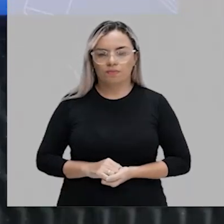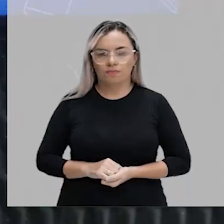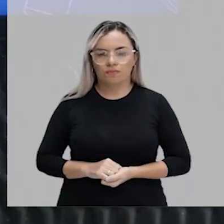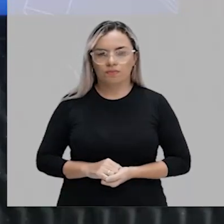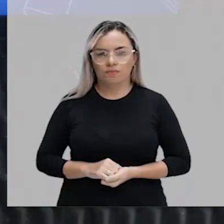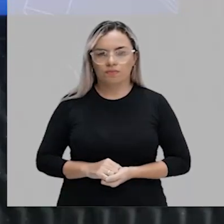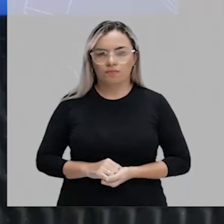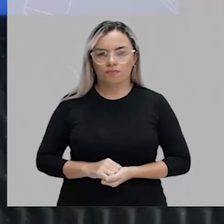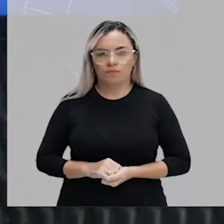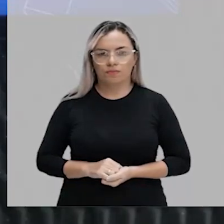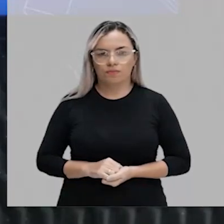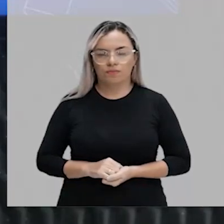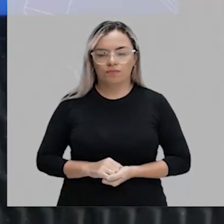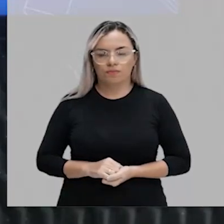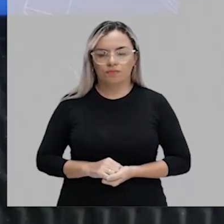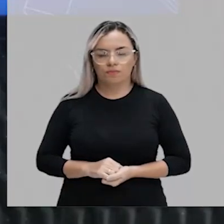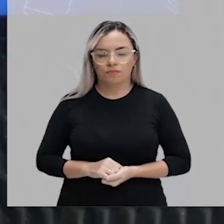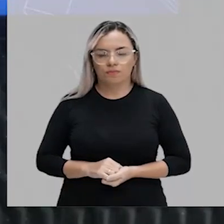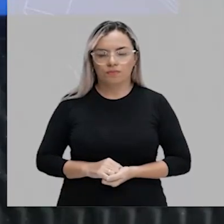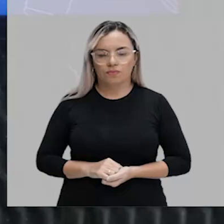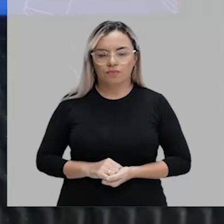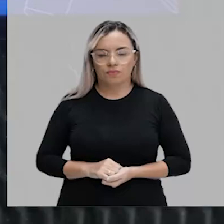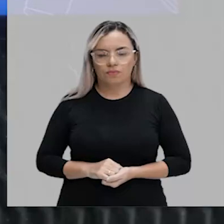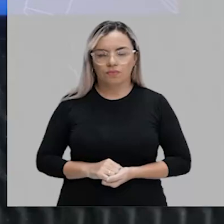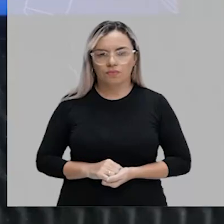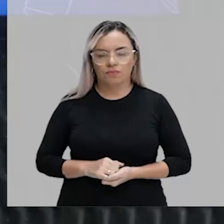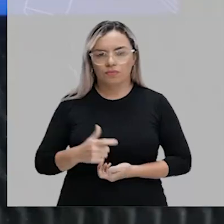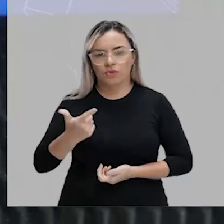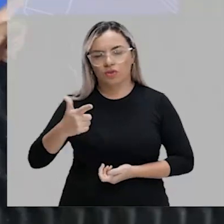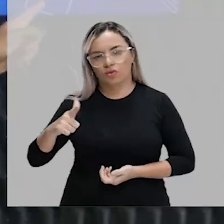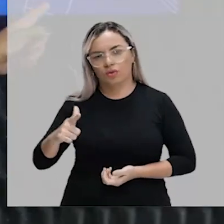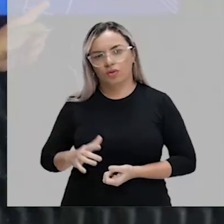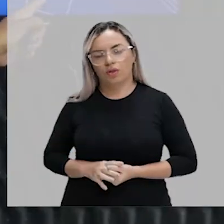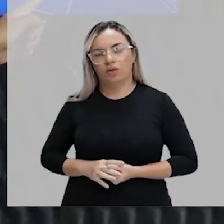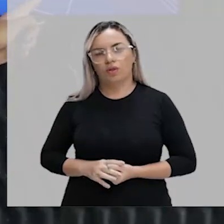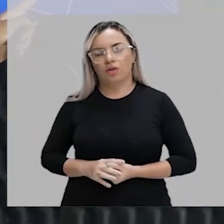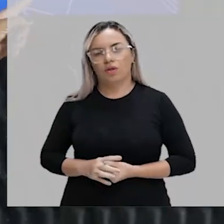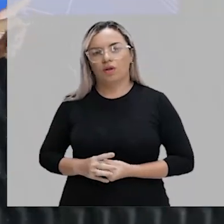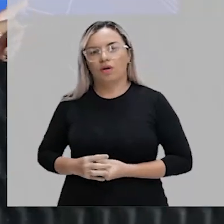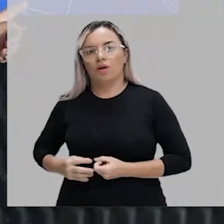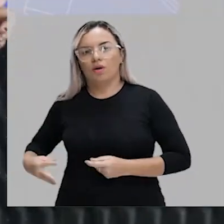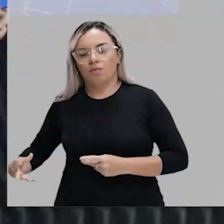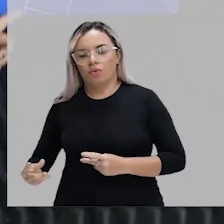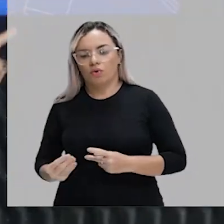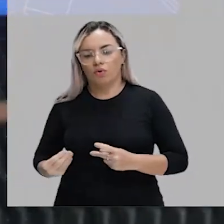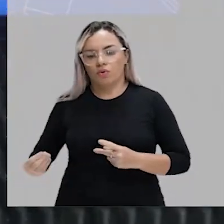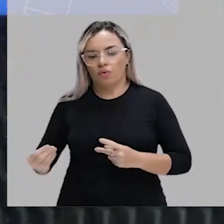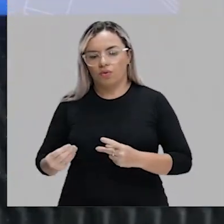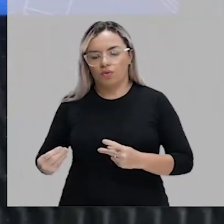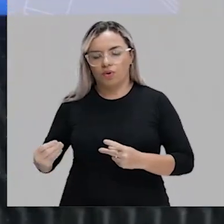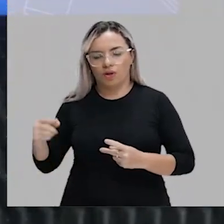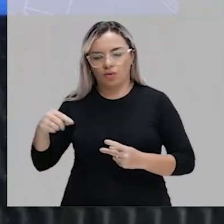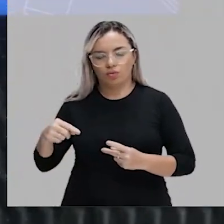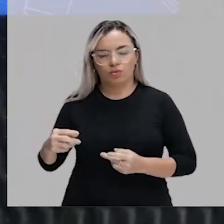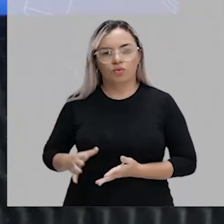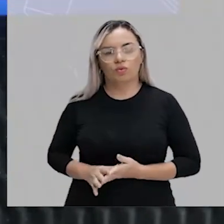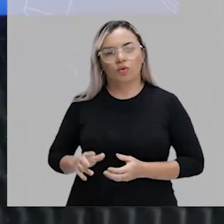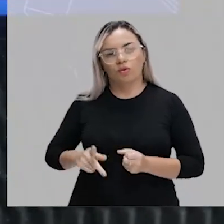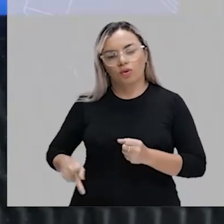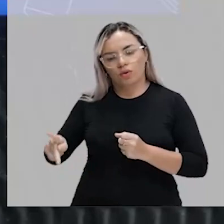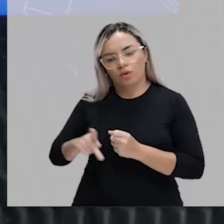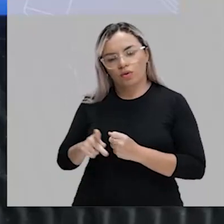suyas, nuestras e vuestras. Não tem plural para o neutro, tá? Então, gente,